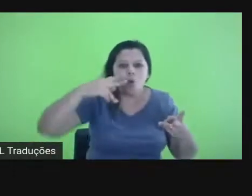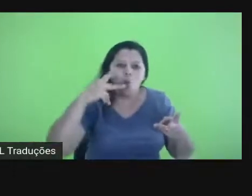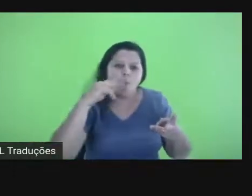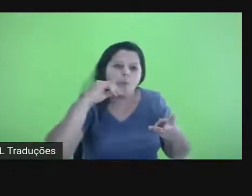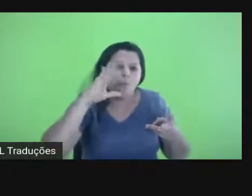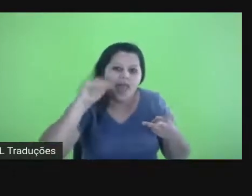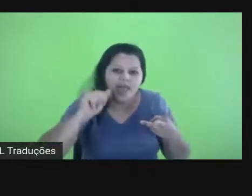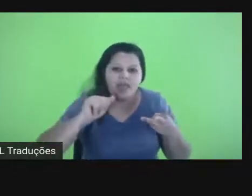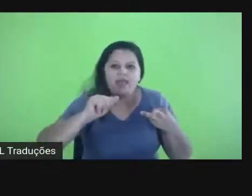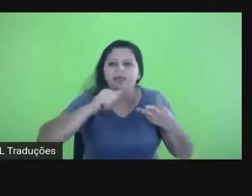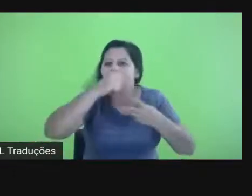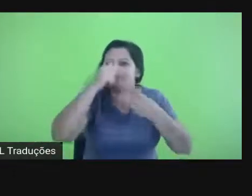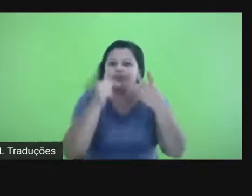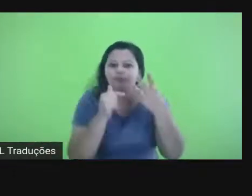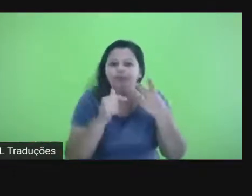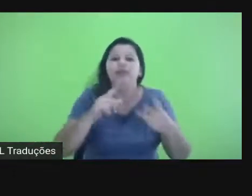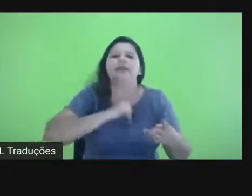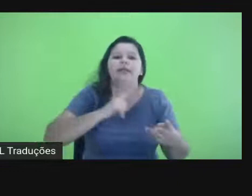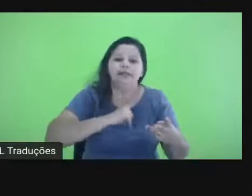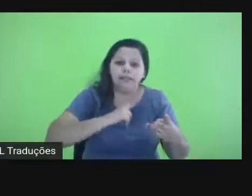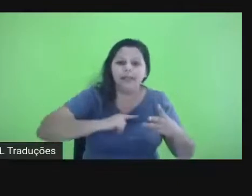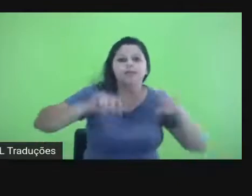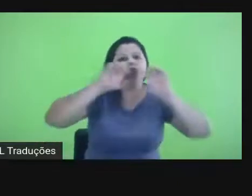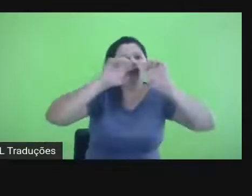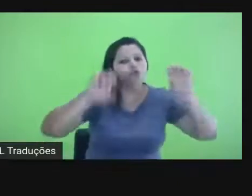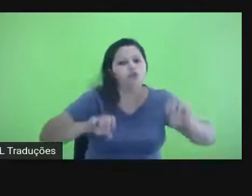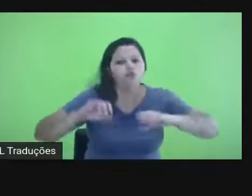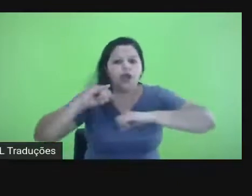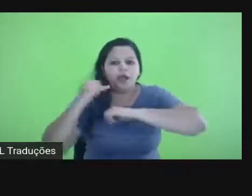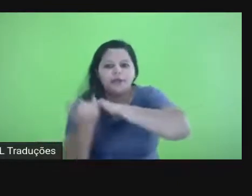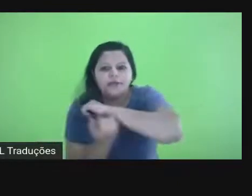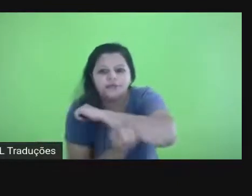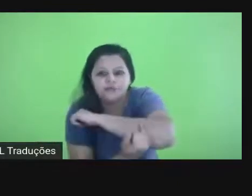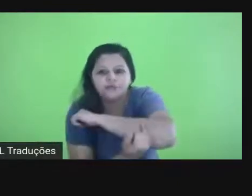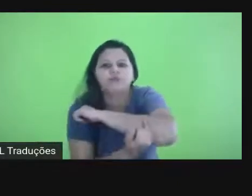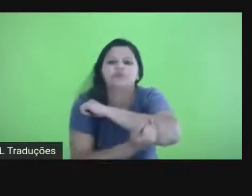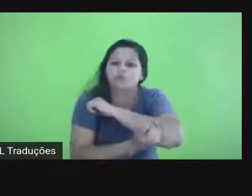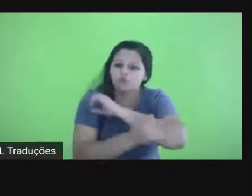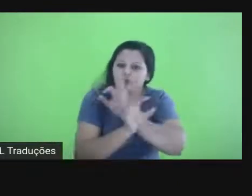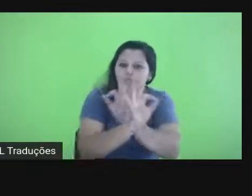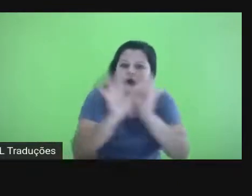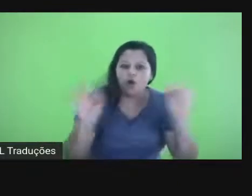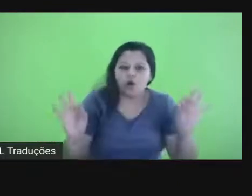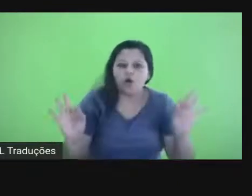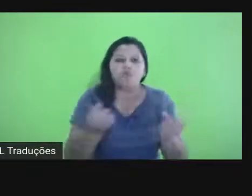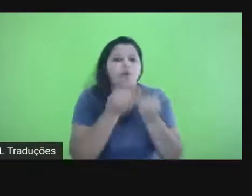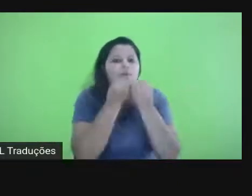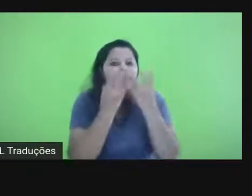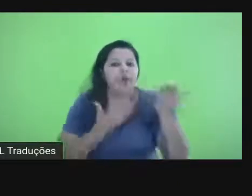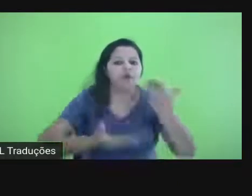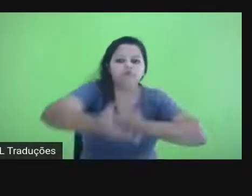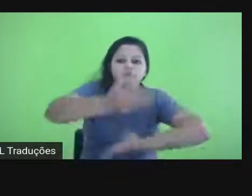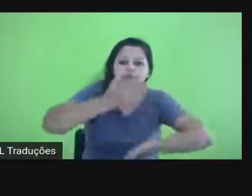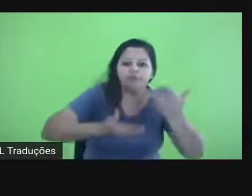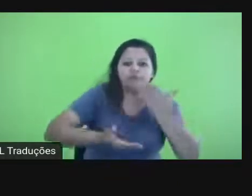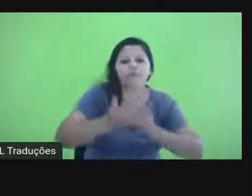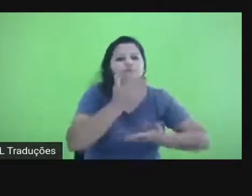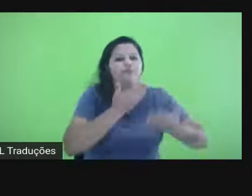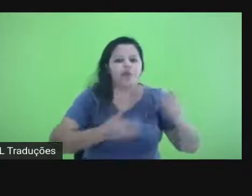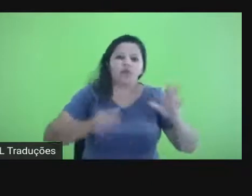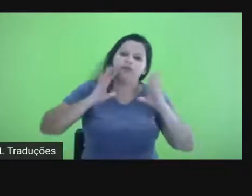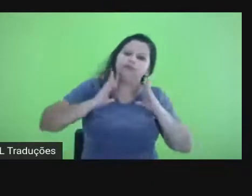toda a oferta de infraestrutura, todas as condições de bem viver, de habitabilidade, de